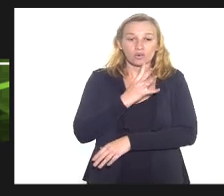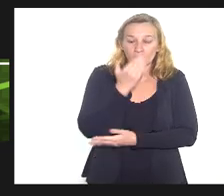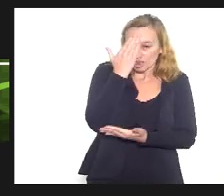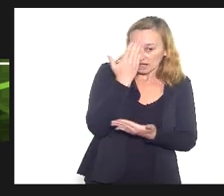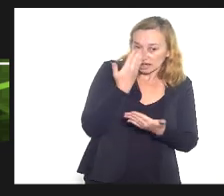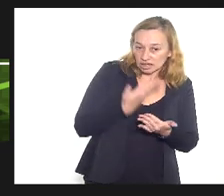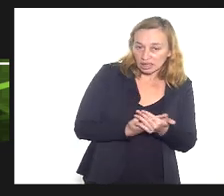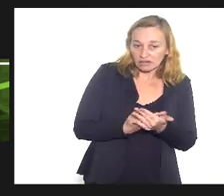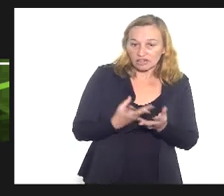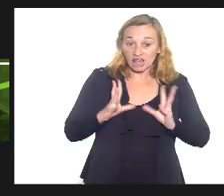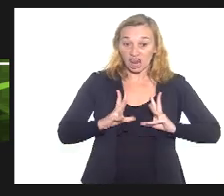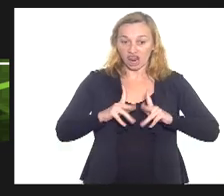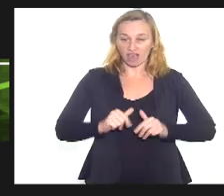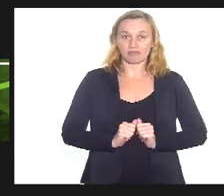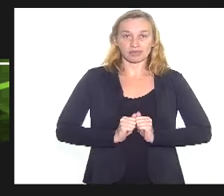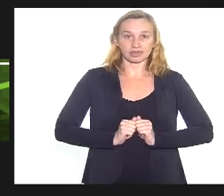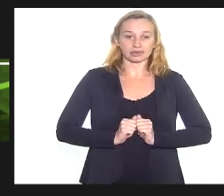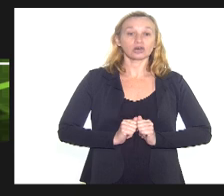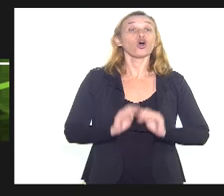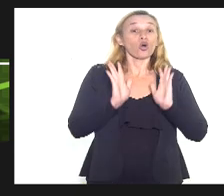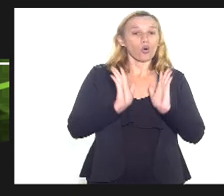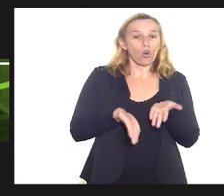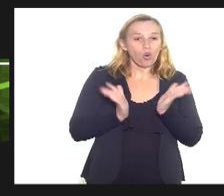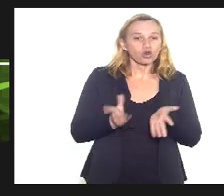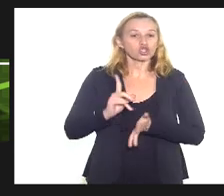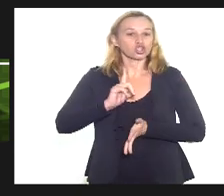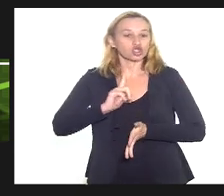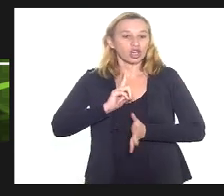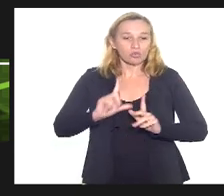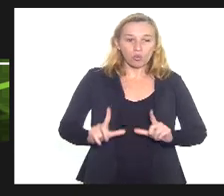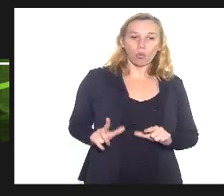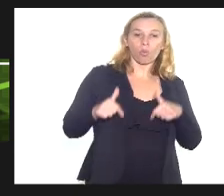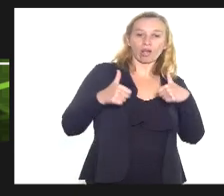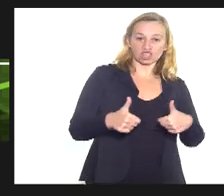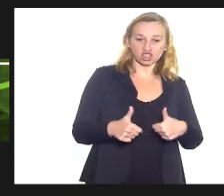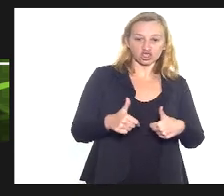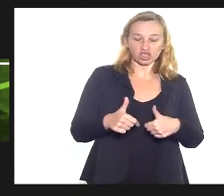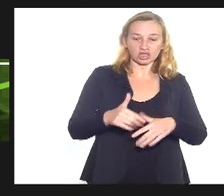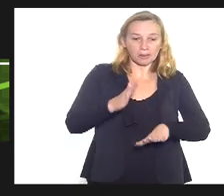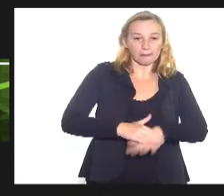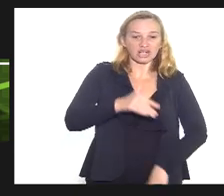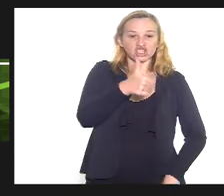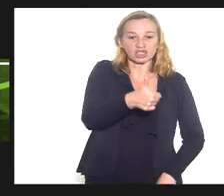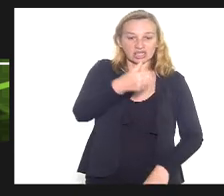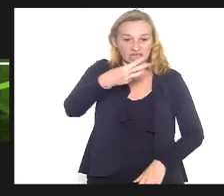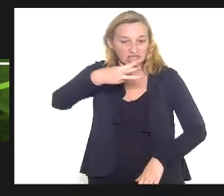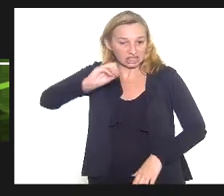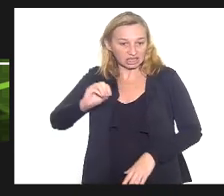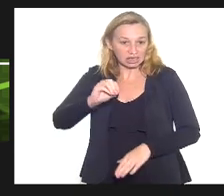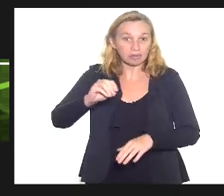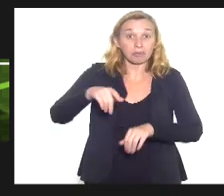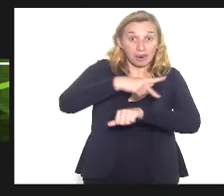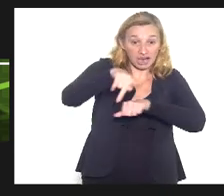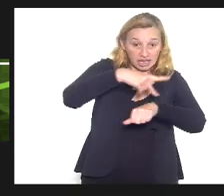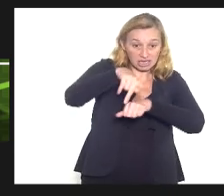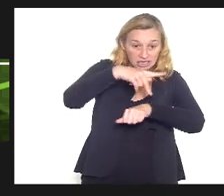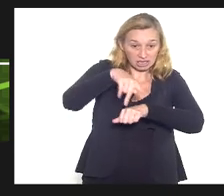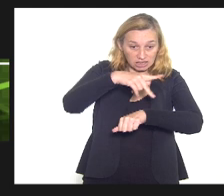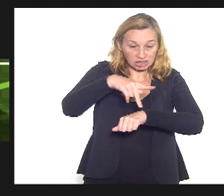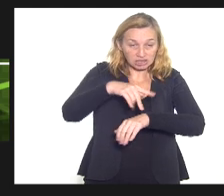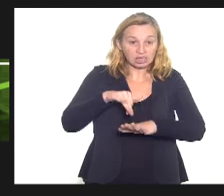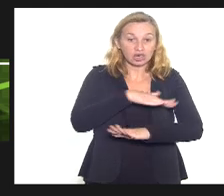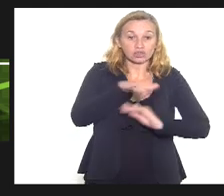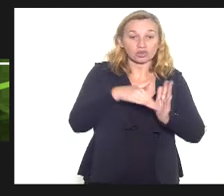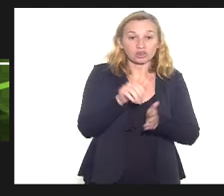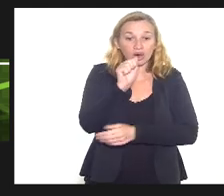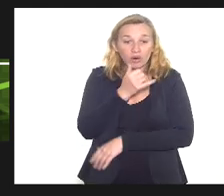limpas. Hoje nós temos uma atuação em mais de 130 países, a atuação da Total